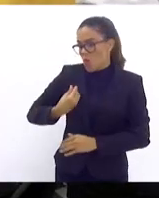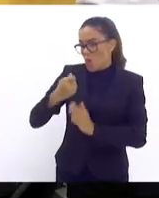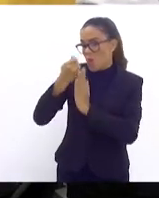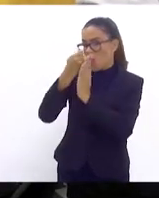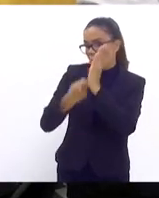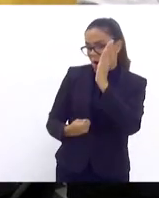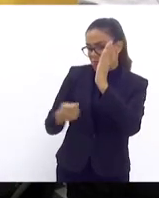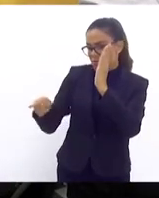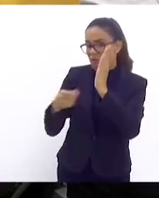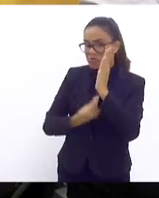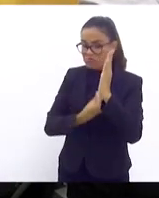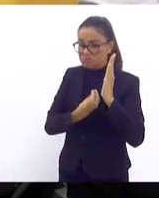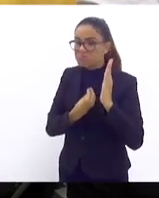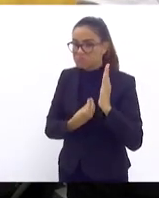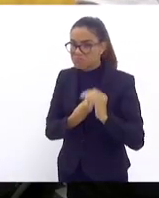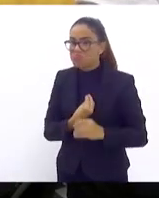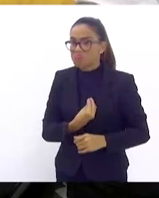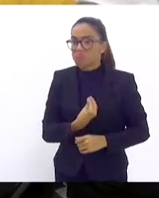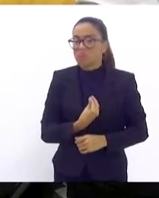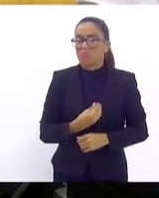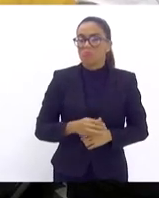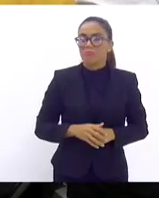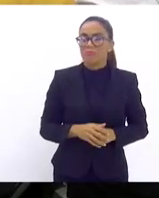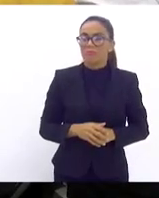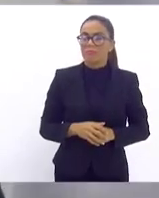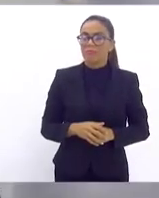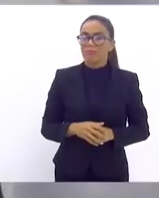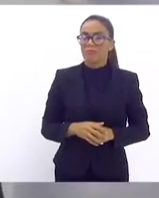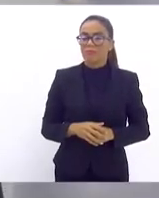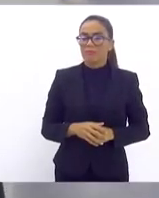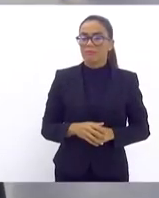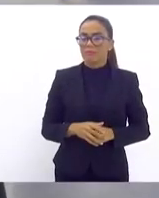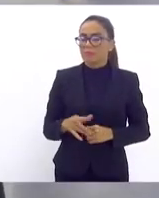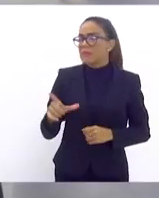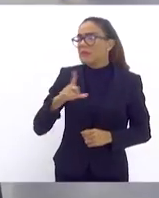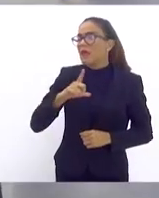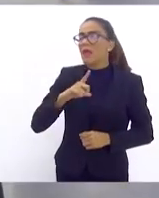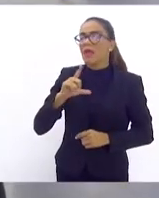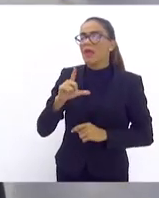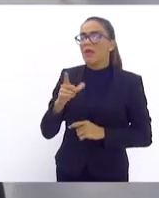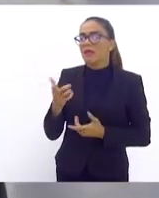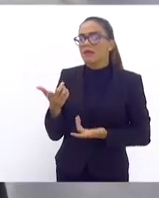sendo o presidente de uma comissão temática que tem total